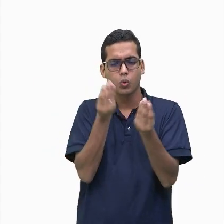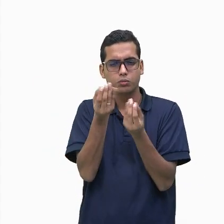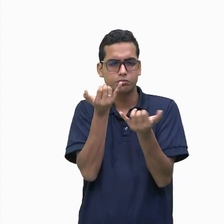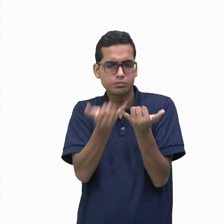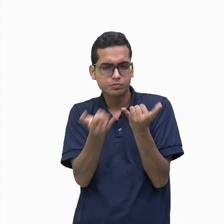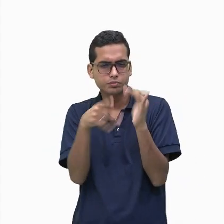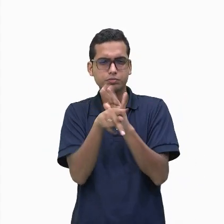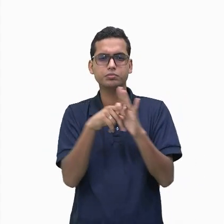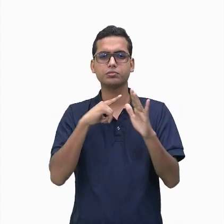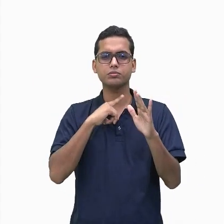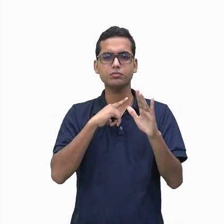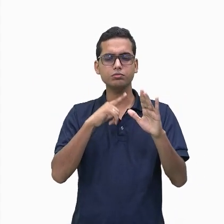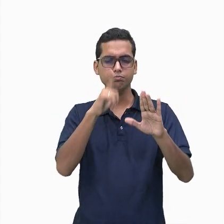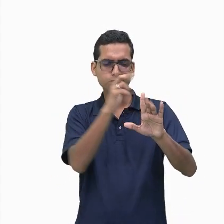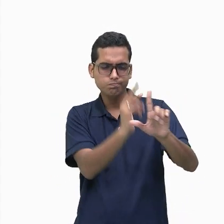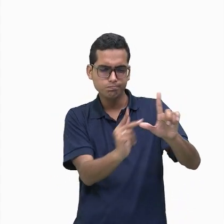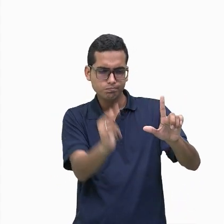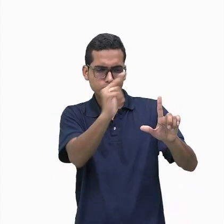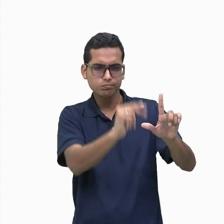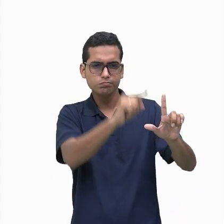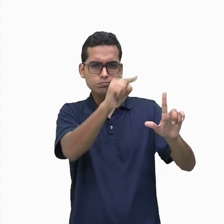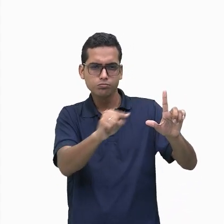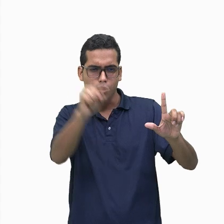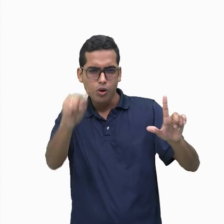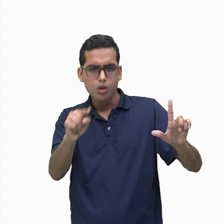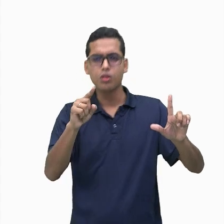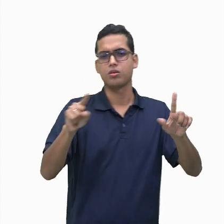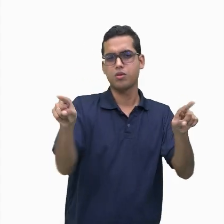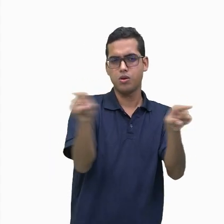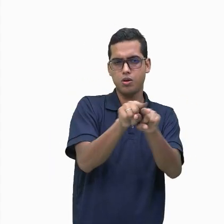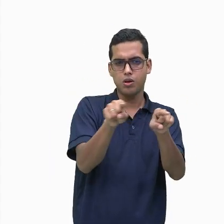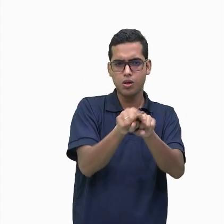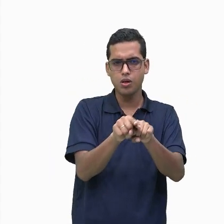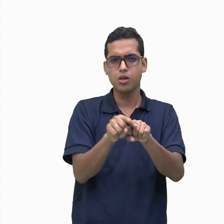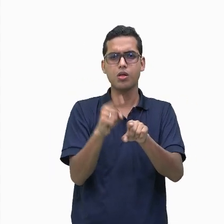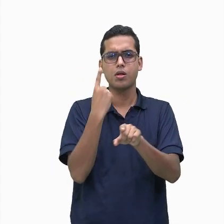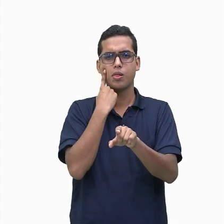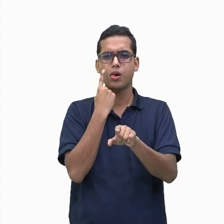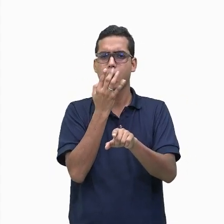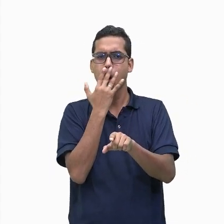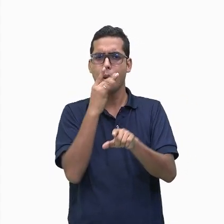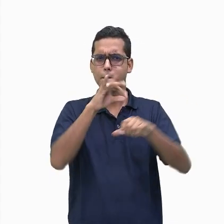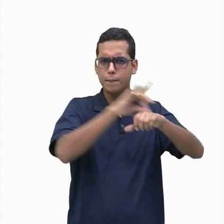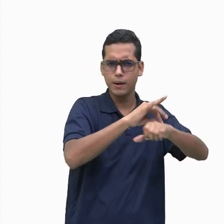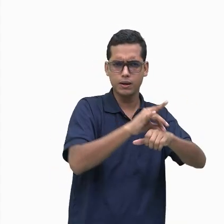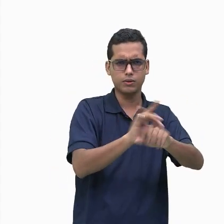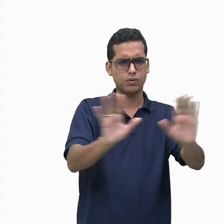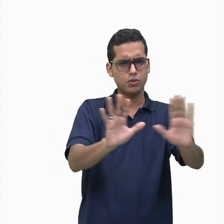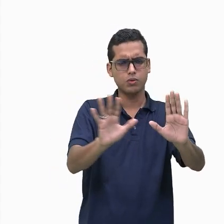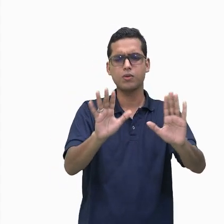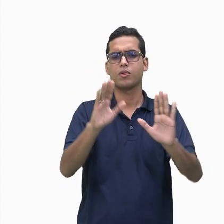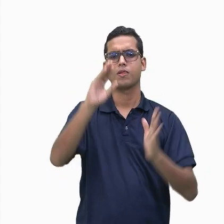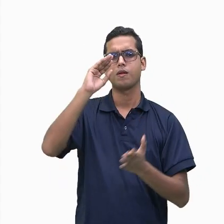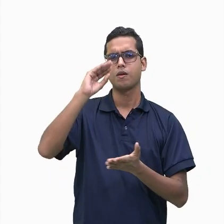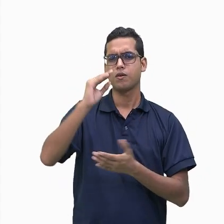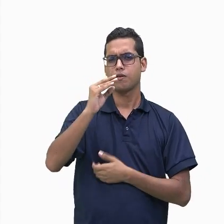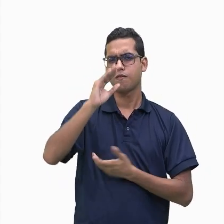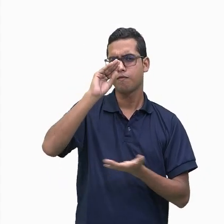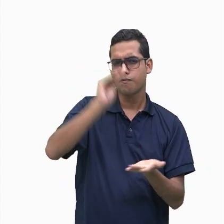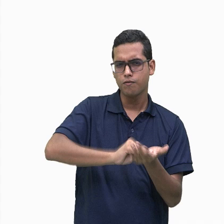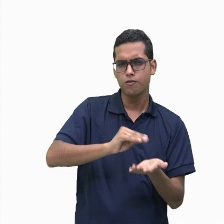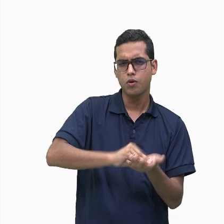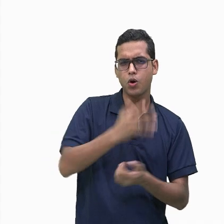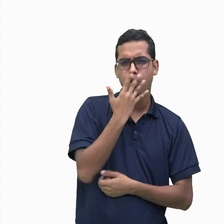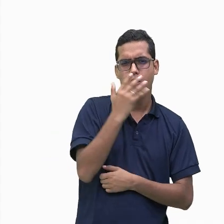termo monocromático não é empregado para o preto, tá? A ausência de cor e luz,